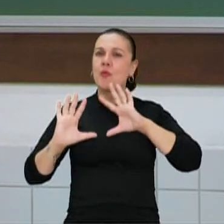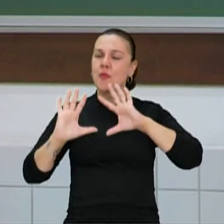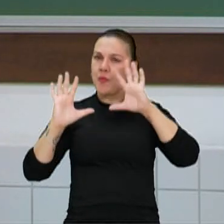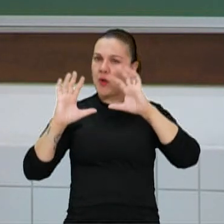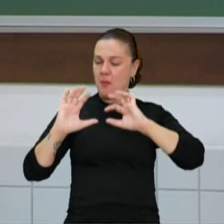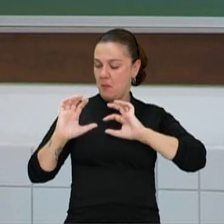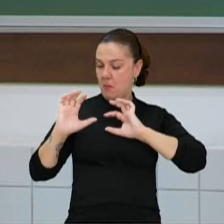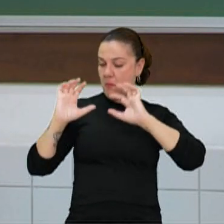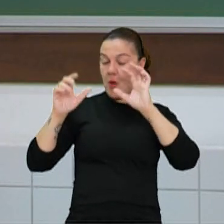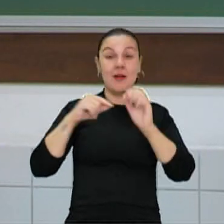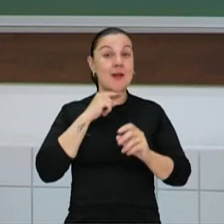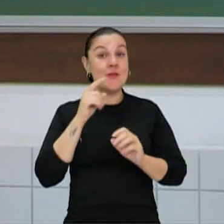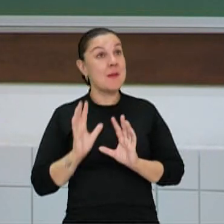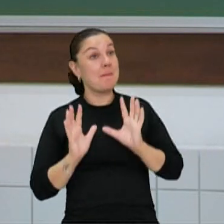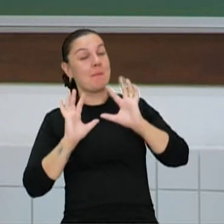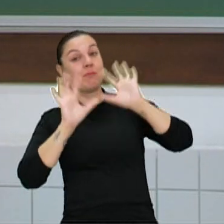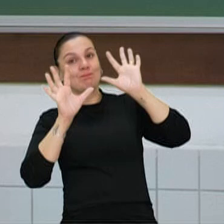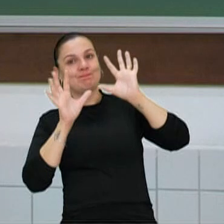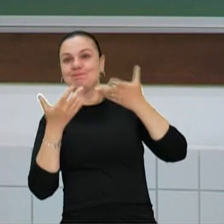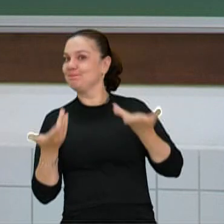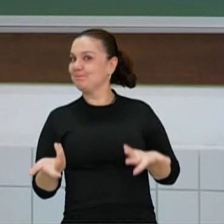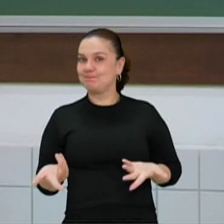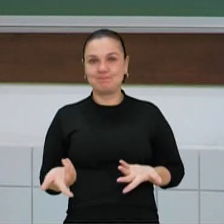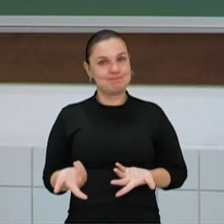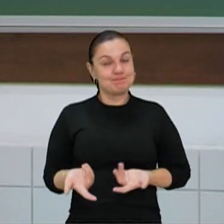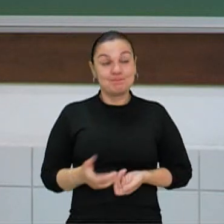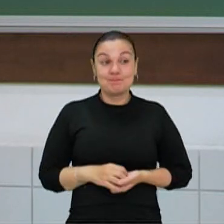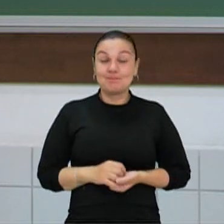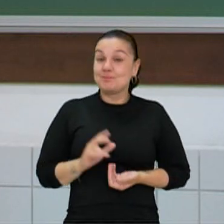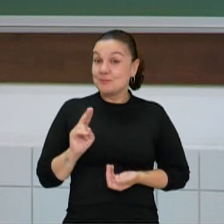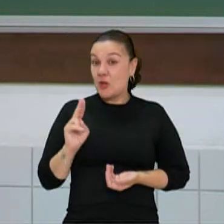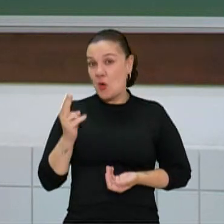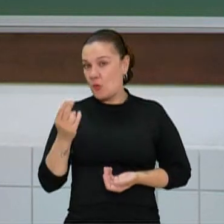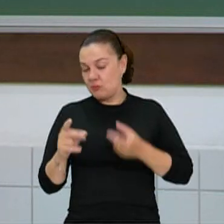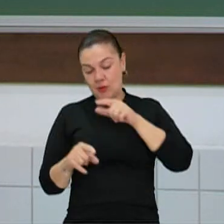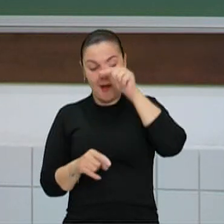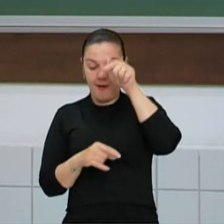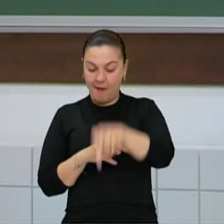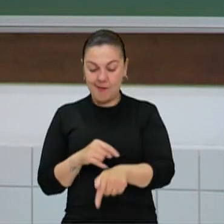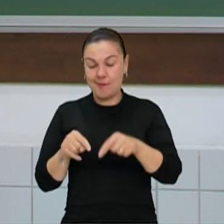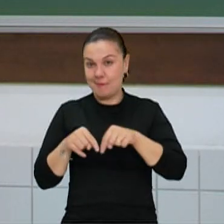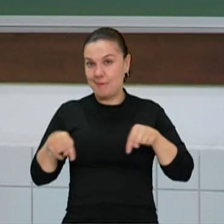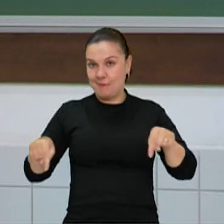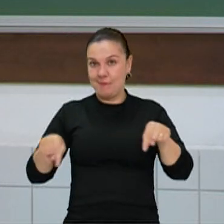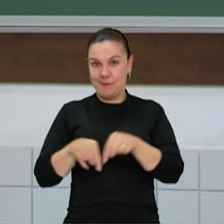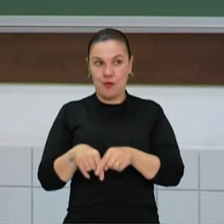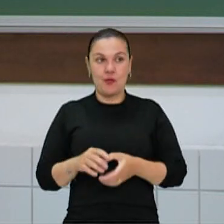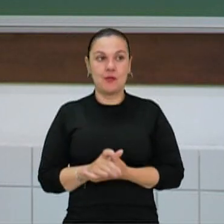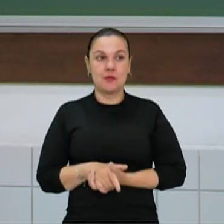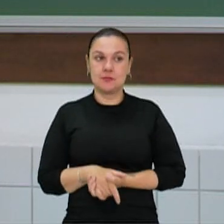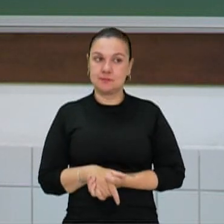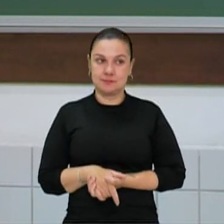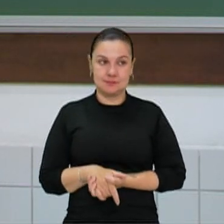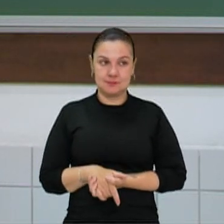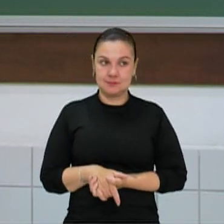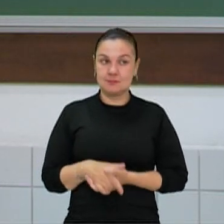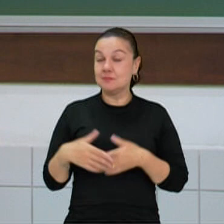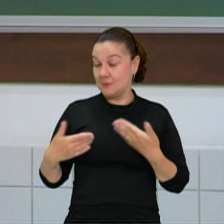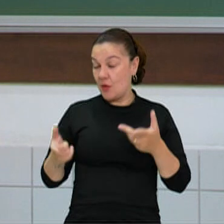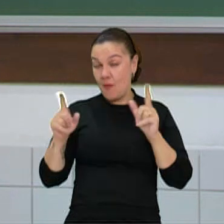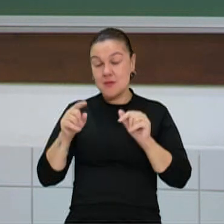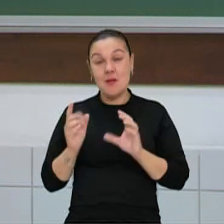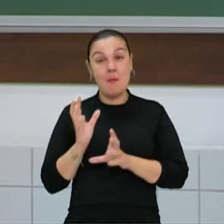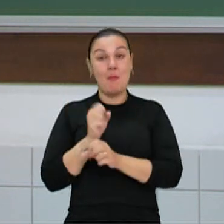para o adversário e ele não consegue pegar essa bola, ou que ele não pega, ou ele joga fora a bola,